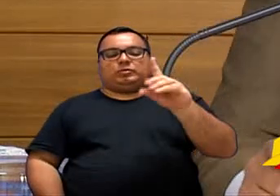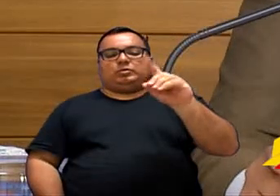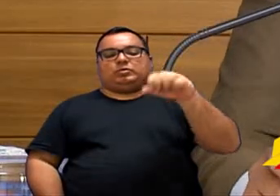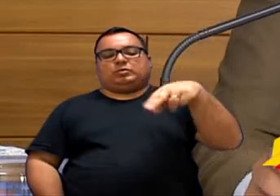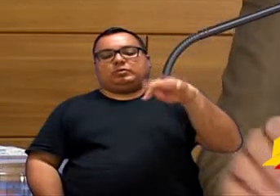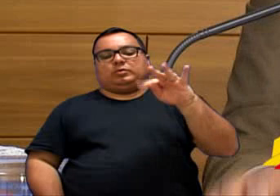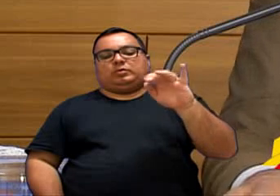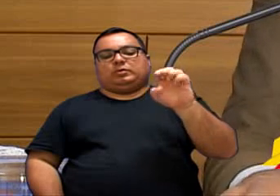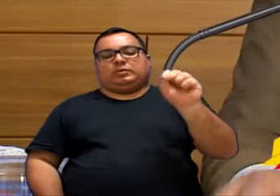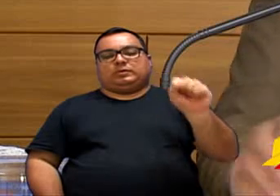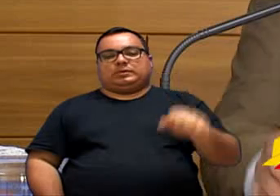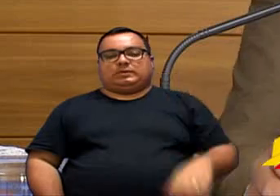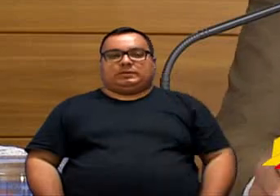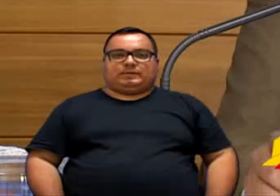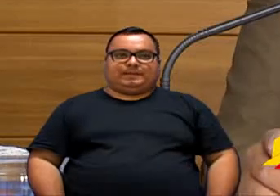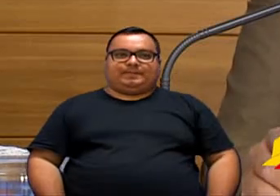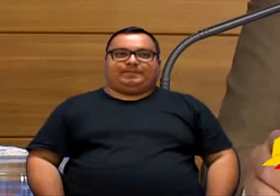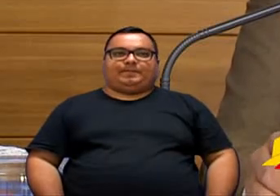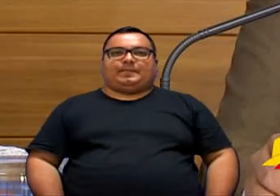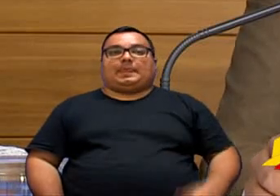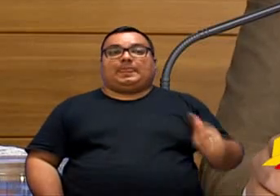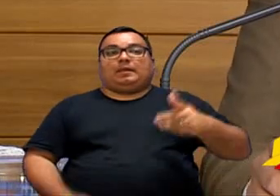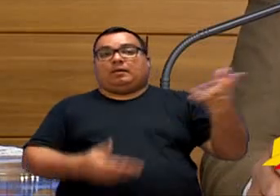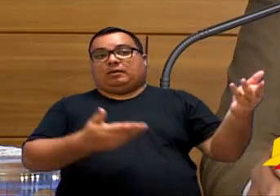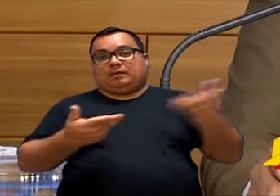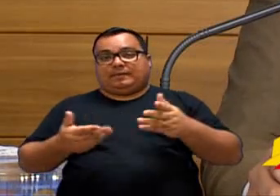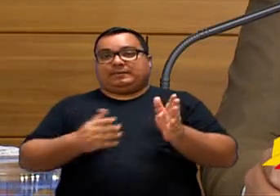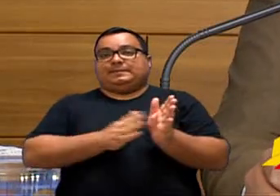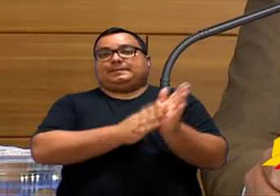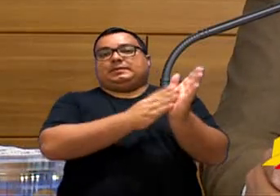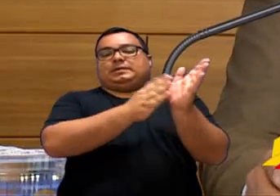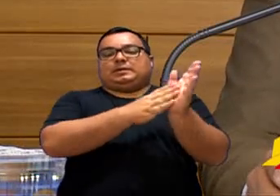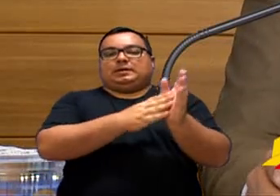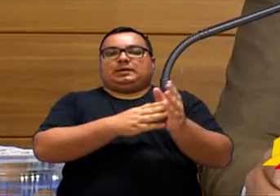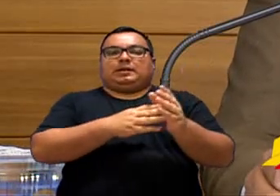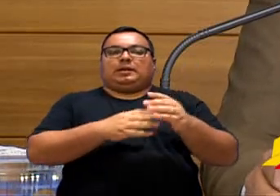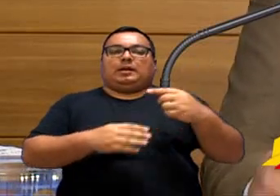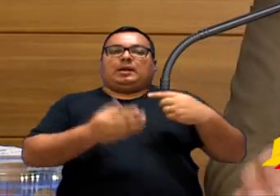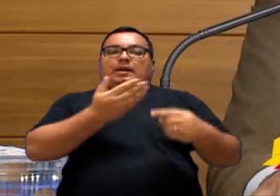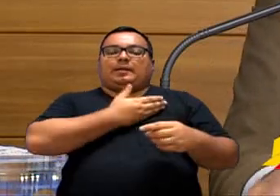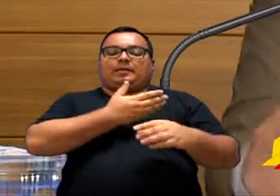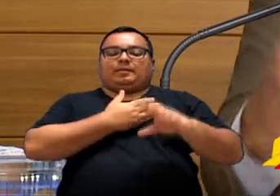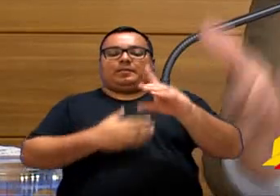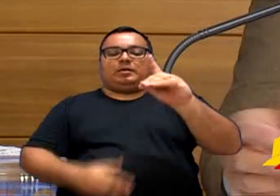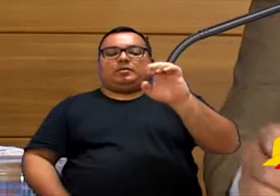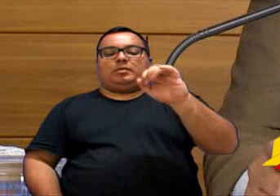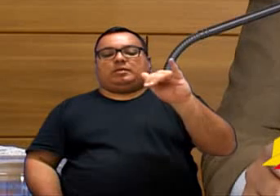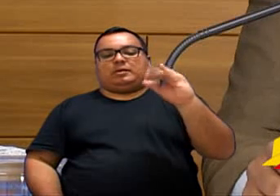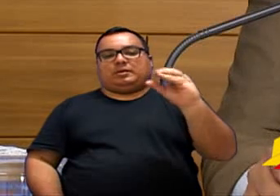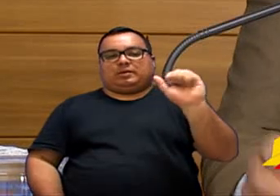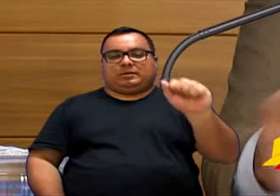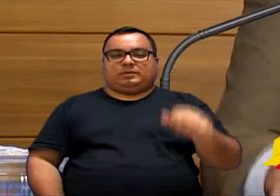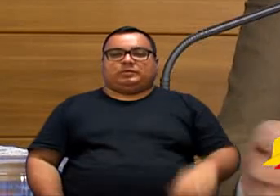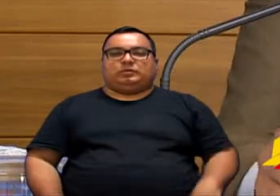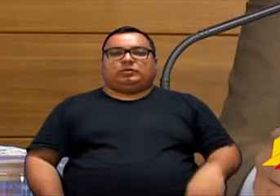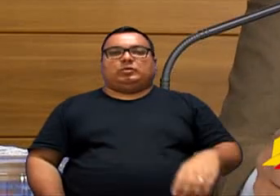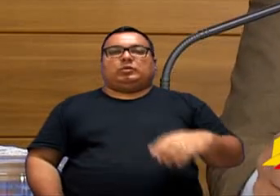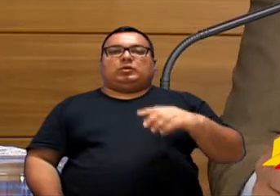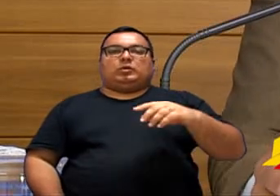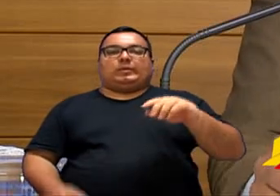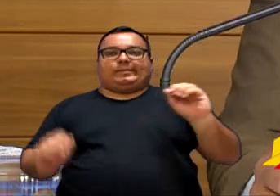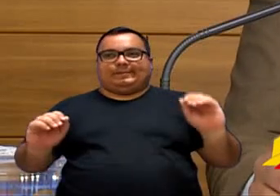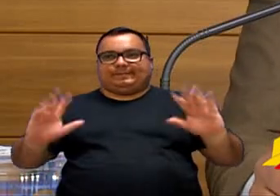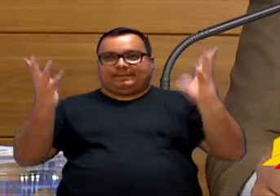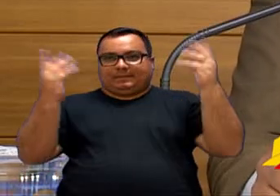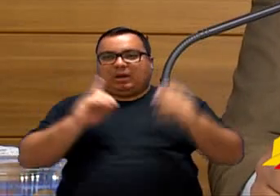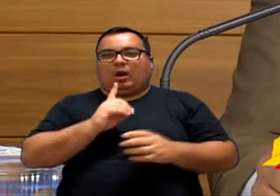congratulações para o meu amigo radialista Décio Clementino, pela passagem do seu aniversário comemorado, que será comemorado, foi comemorado hoje,